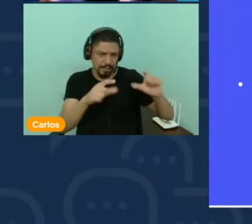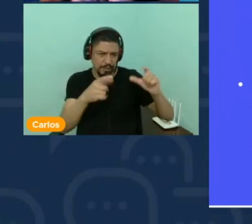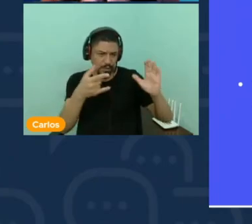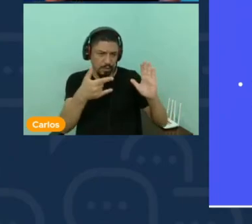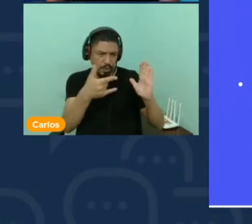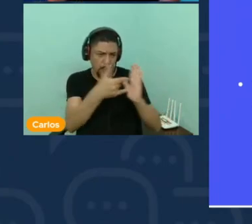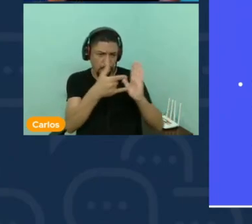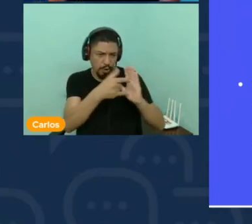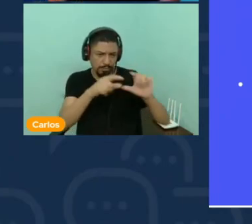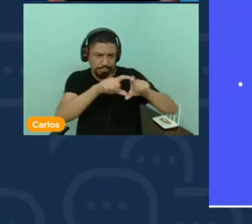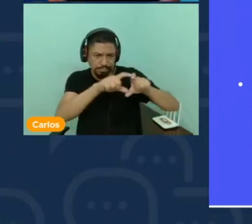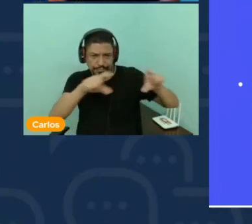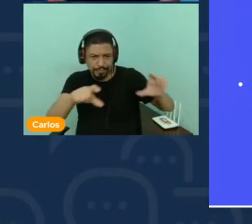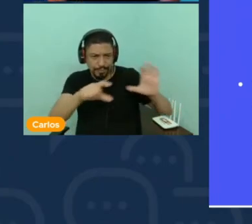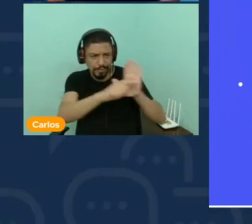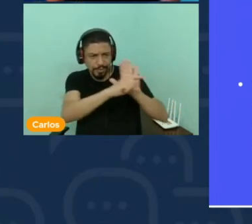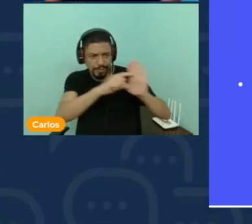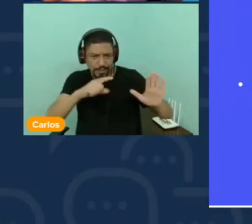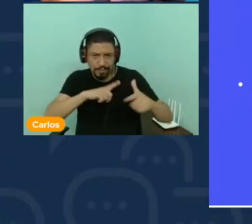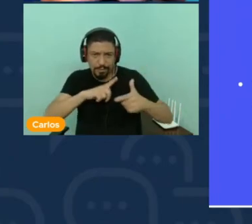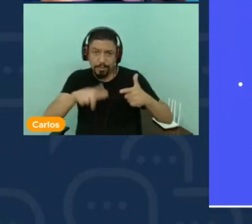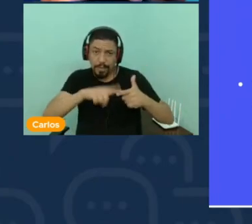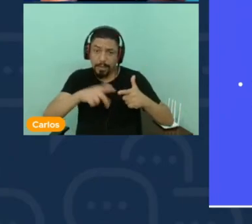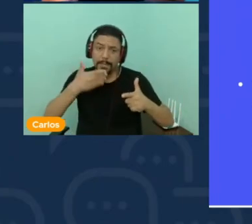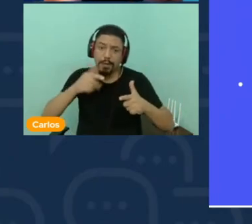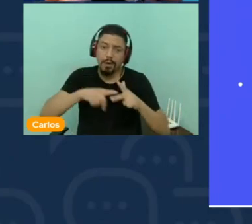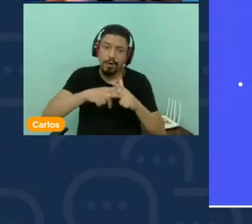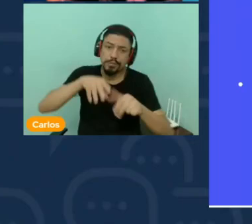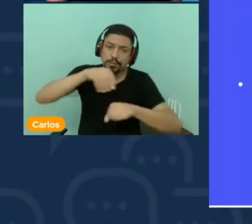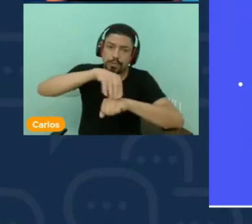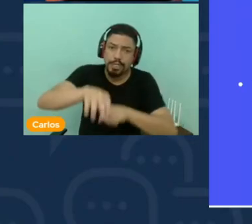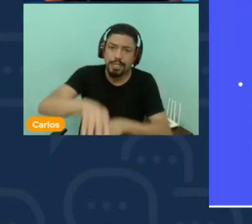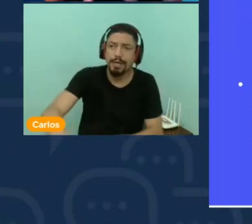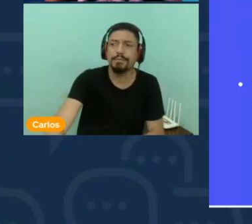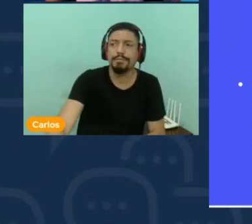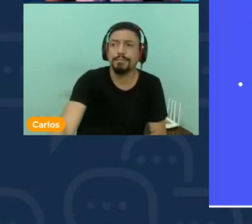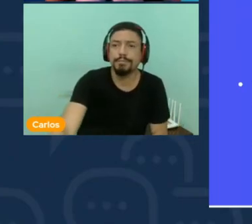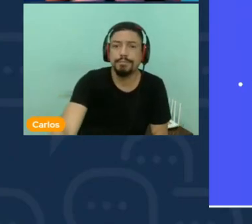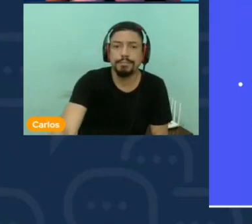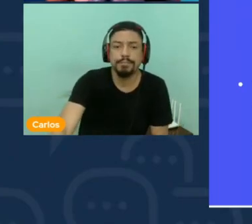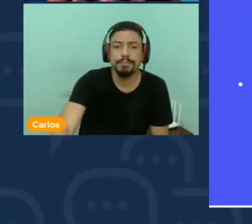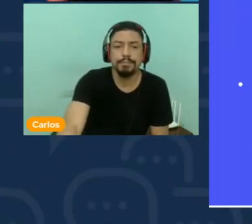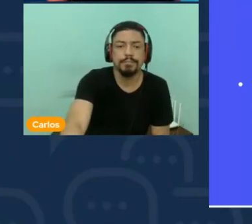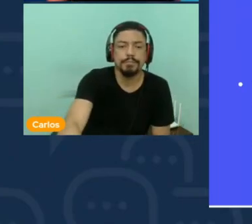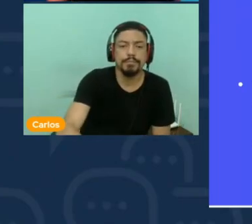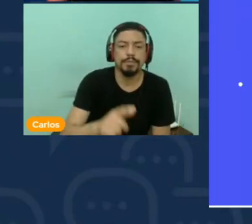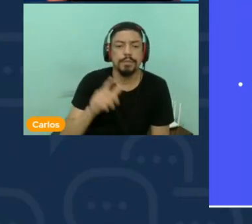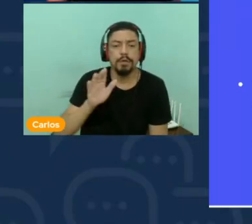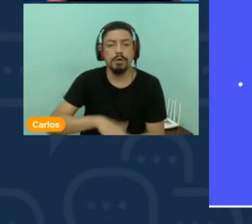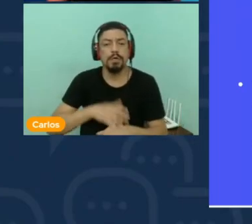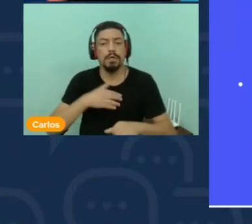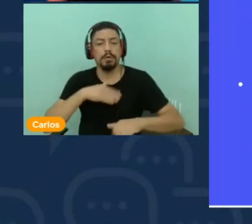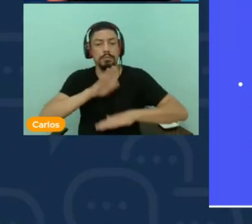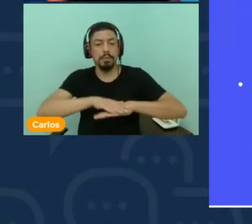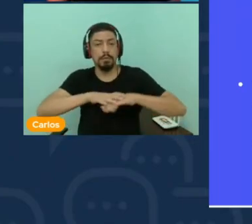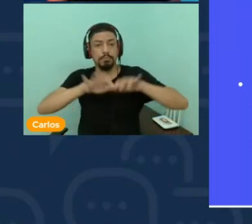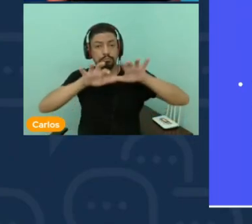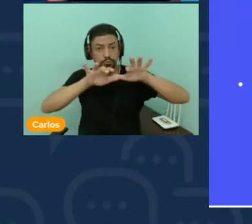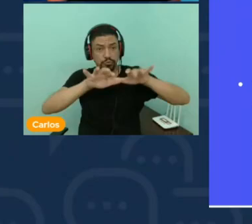dessa forma que é melhor. Então, no momento que eu estou programando, no momento que eu estou